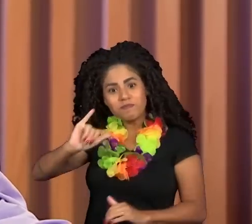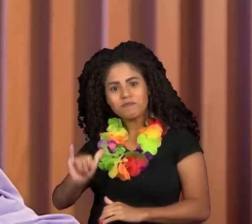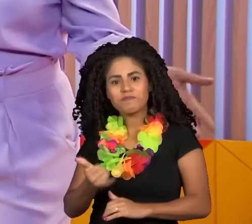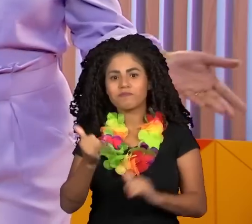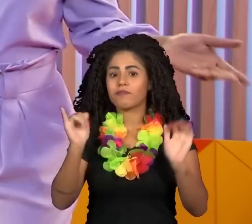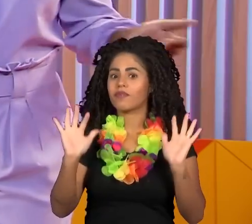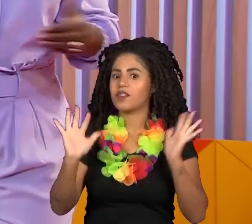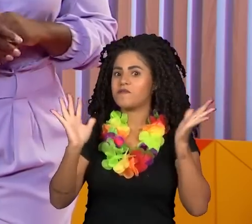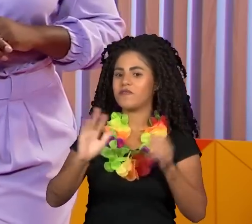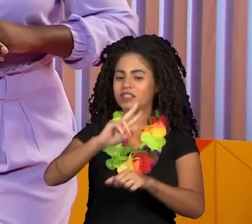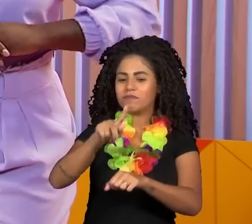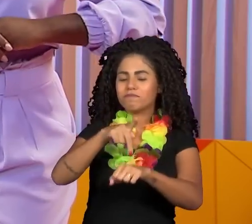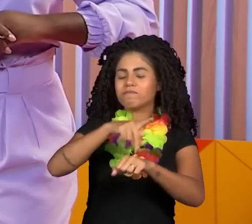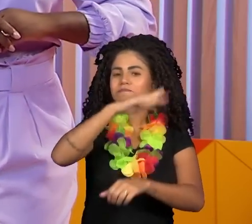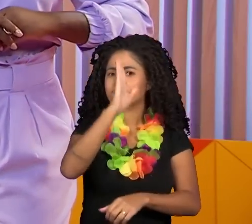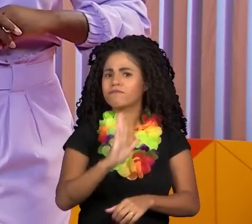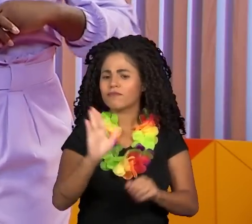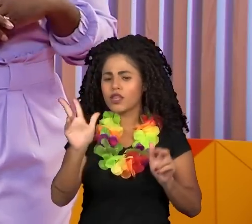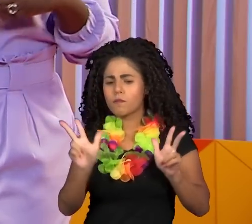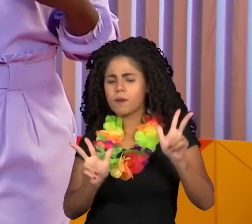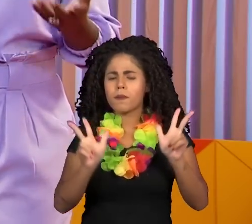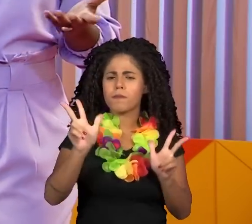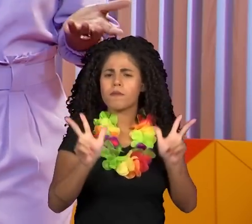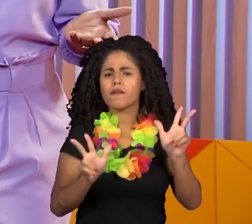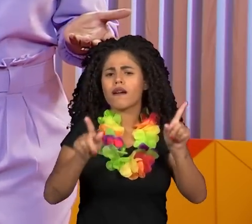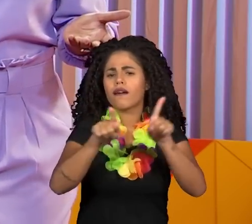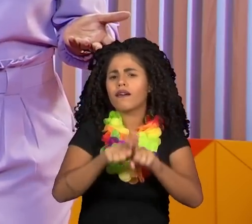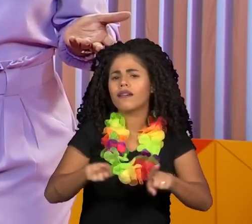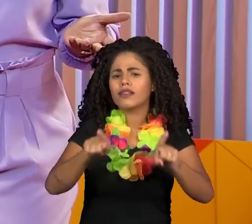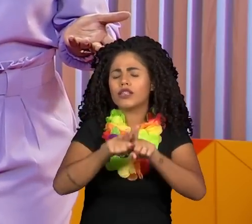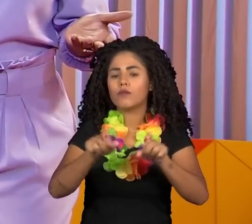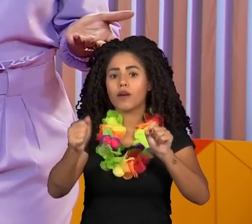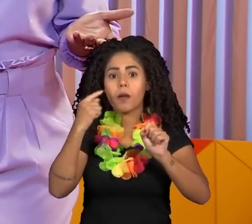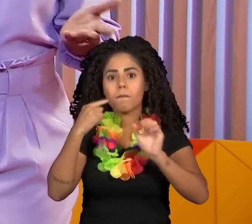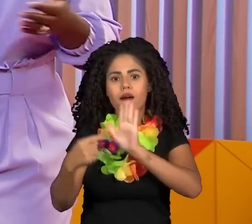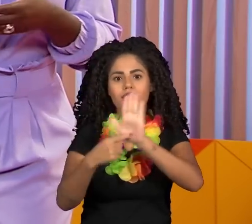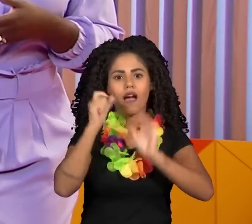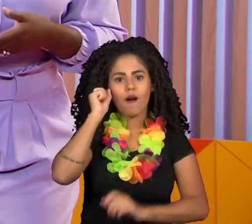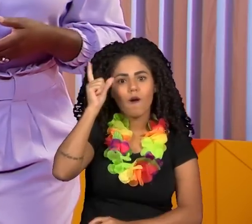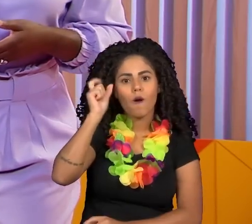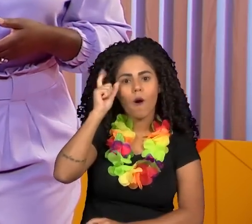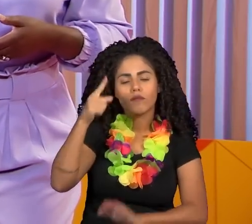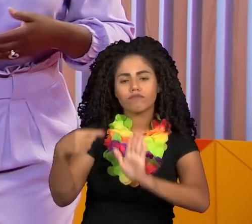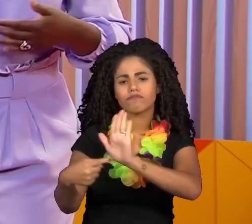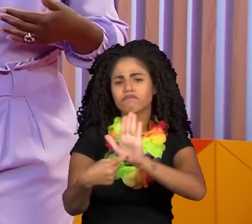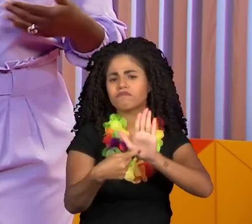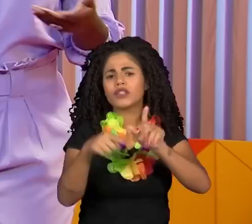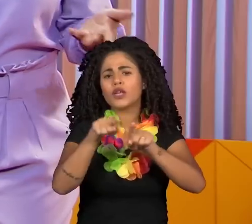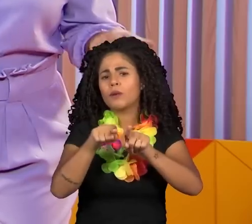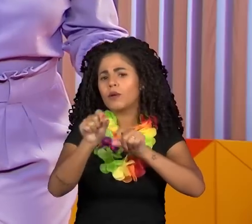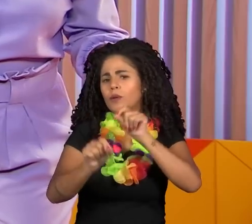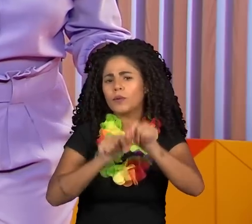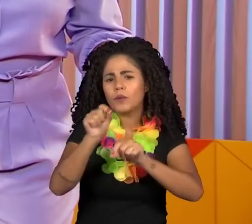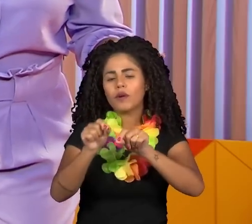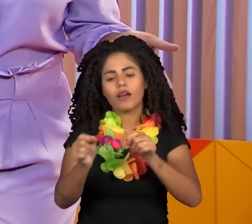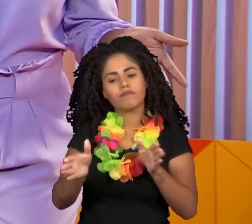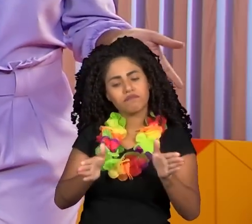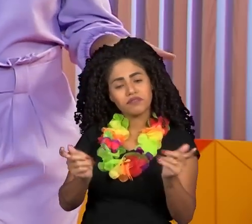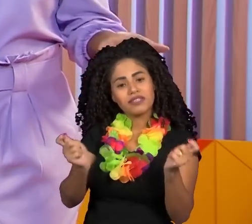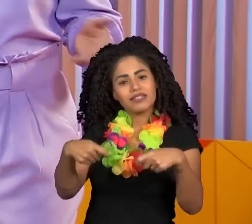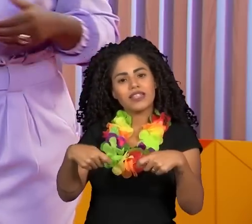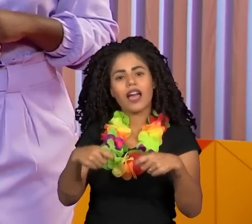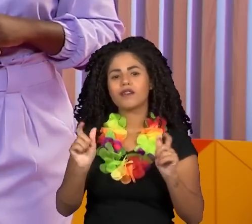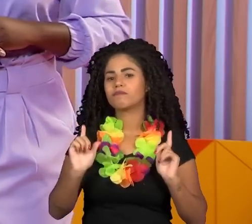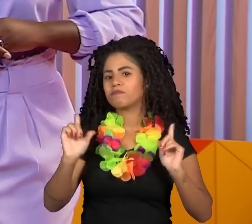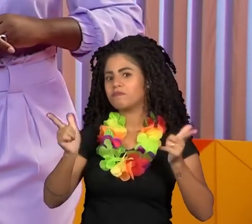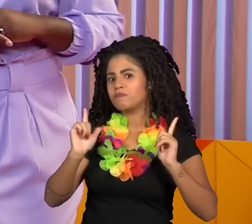país. Além do carnaval ser um importante espaço de manifestação cultural, ele é muitas vezes um lazer acessível e